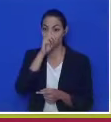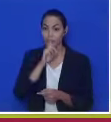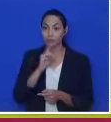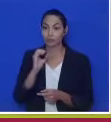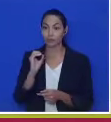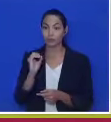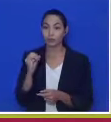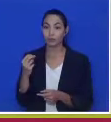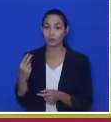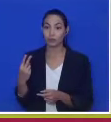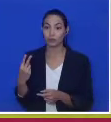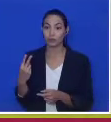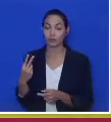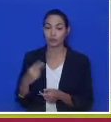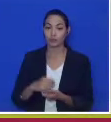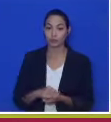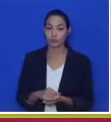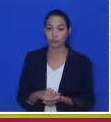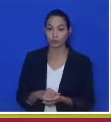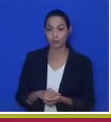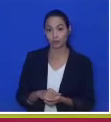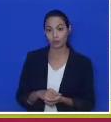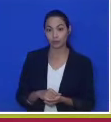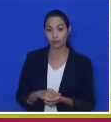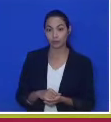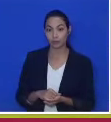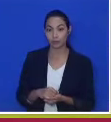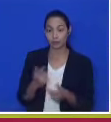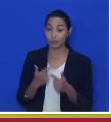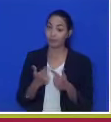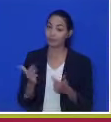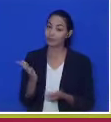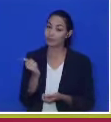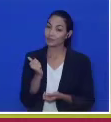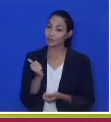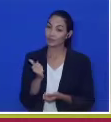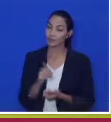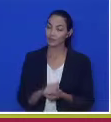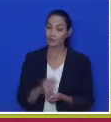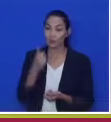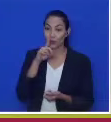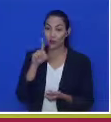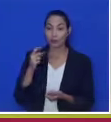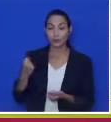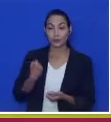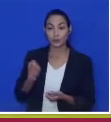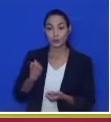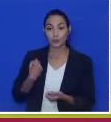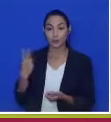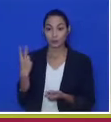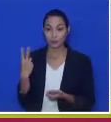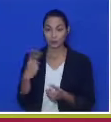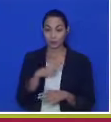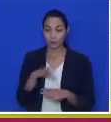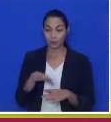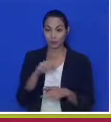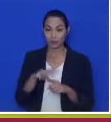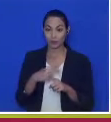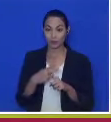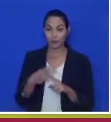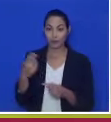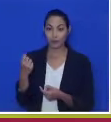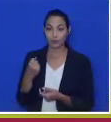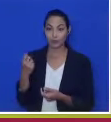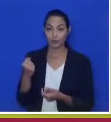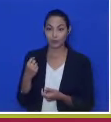amarela 02, amarela 02. Pode chamar que a sorte vem. O sexto e último número do segundo sorteio da dupla Sena,